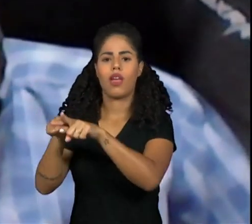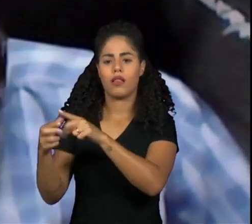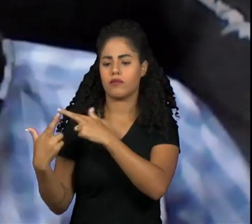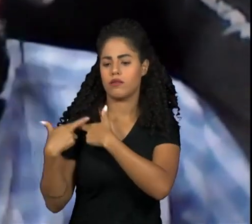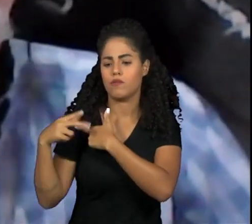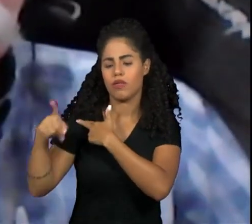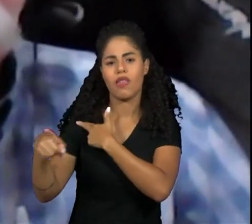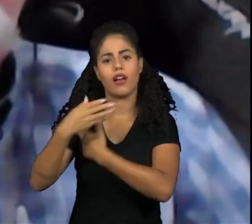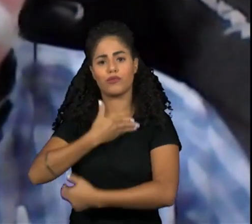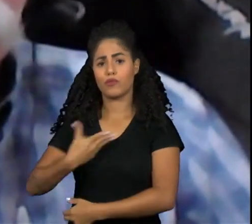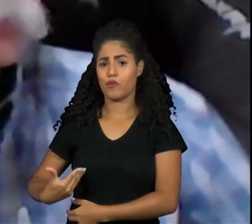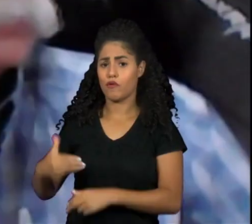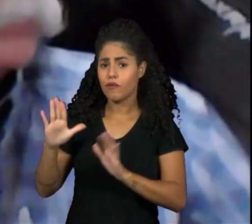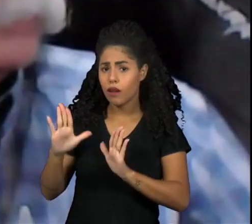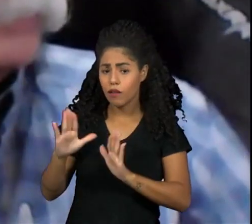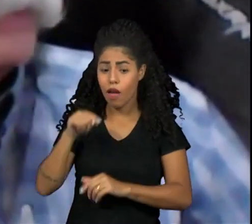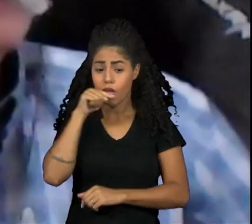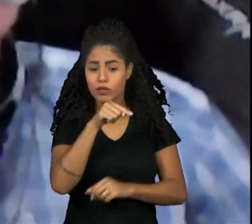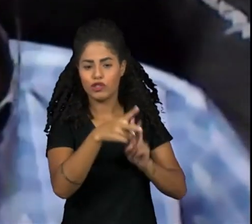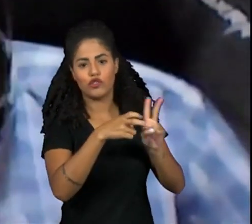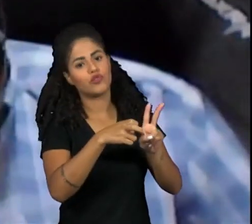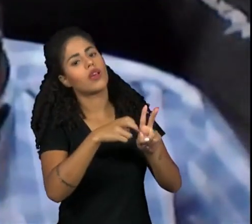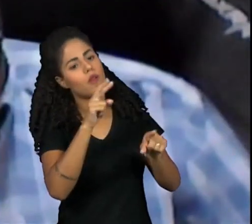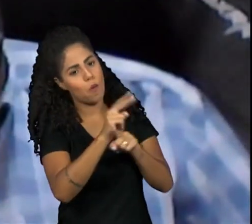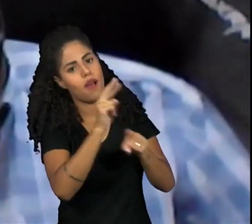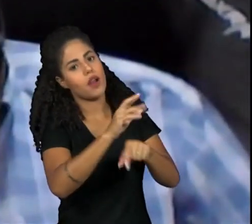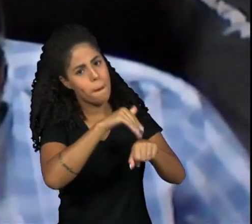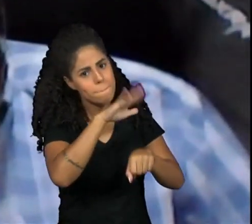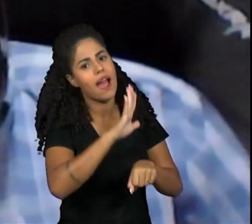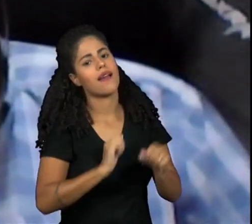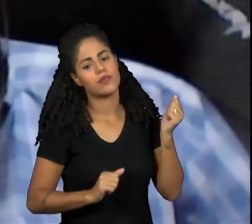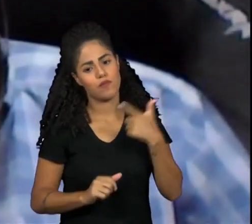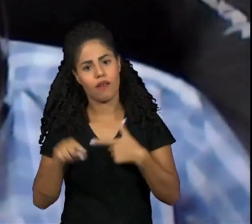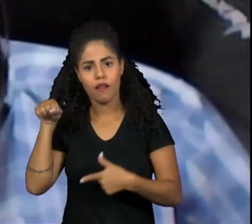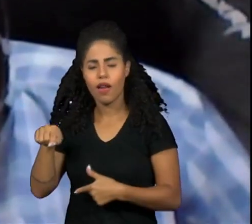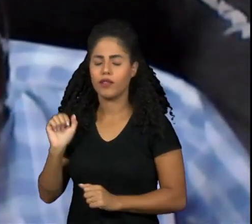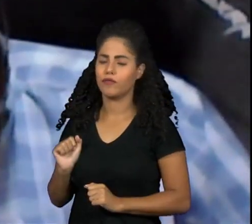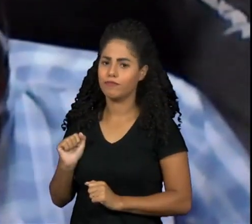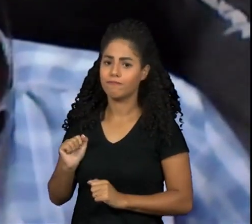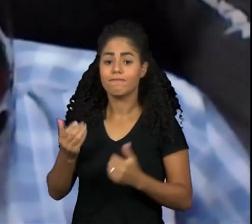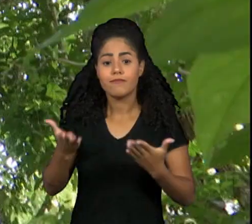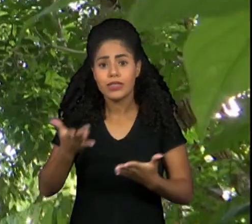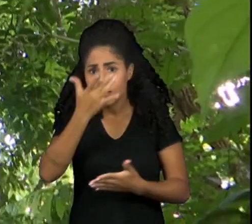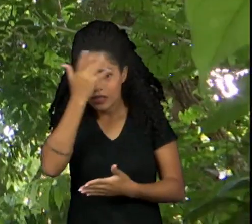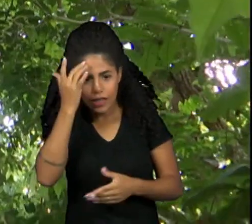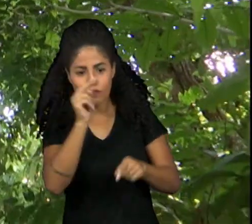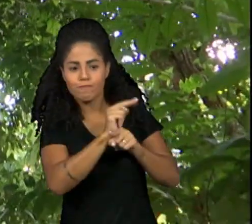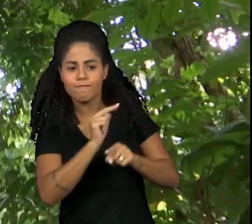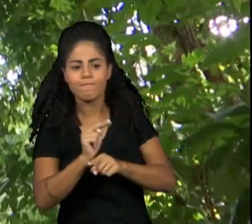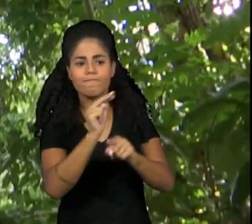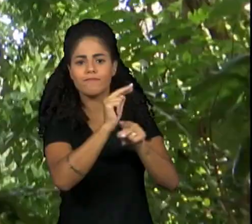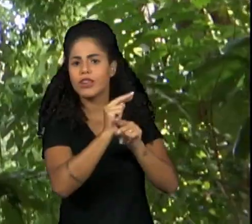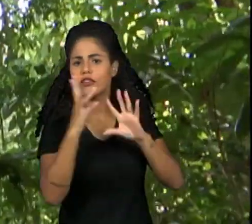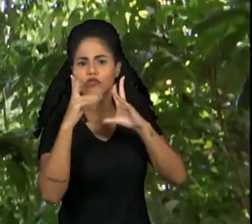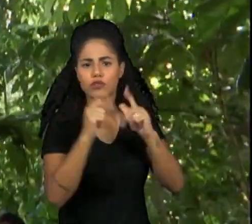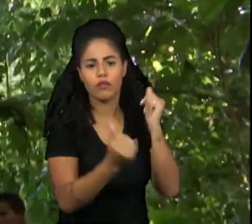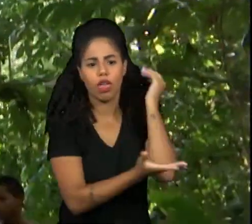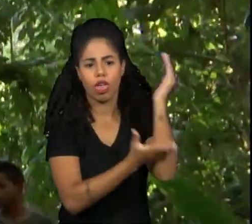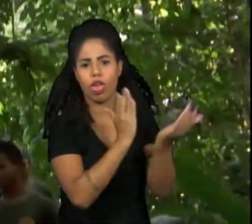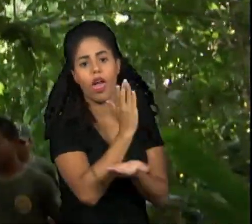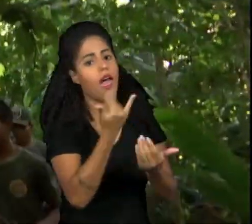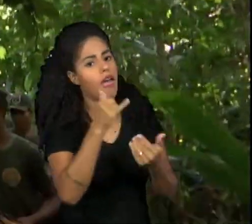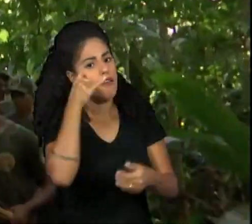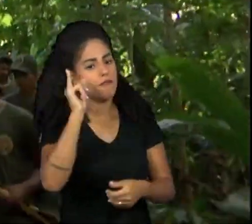também eles são mais resistentes a desmatamento. O fato que os próprios